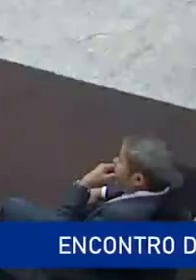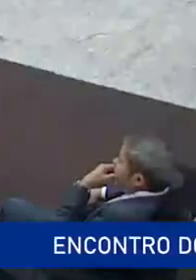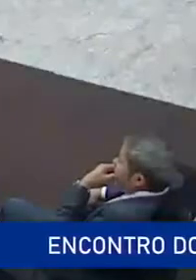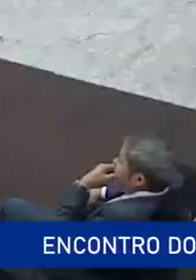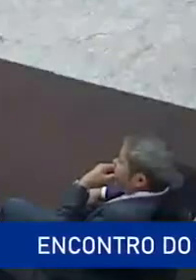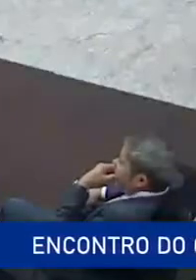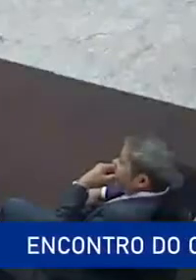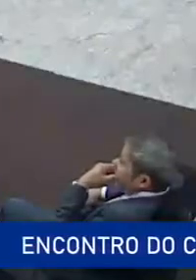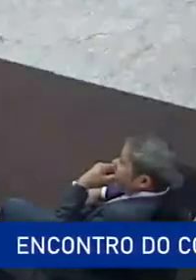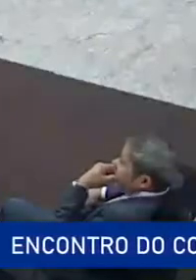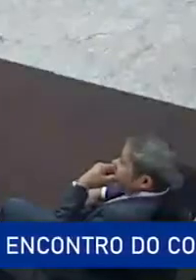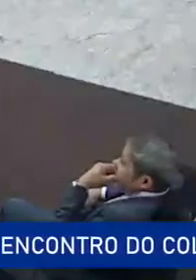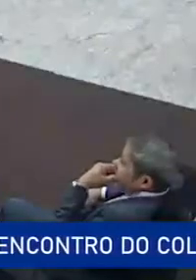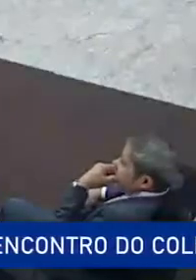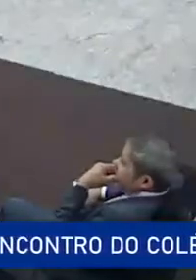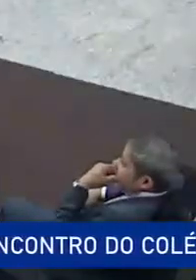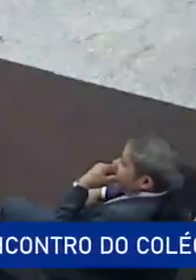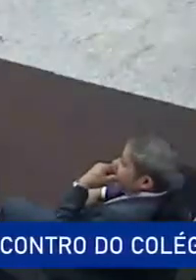De onda.